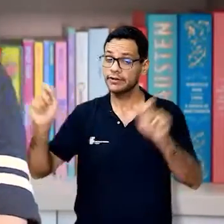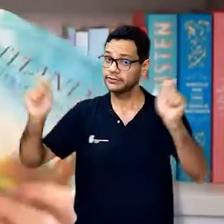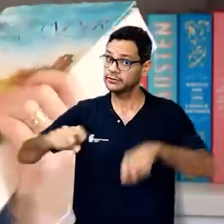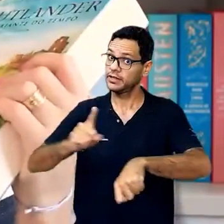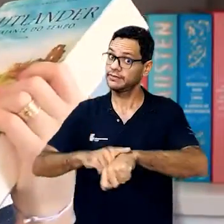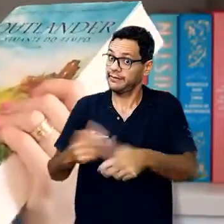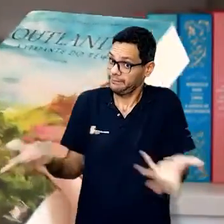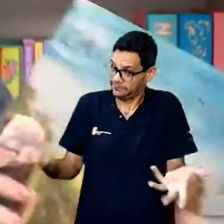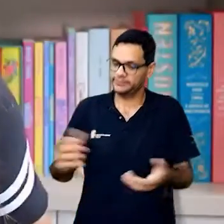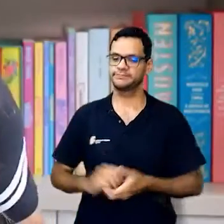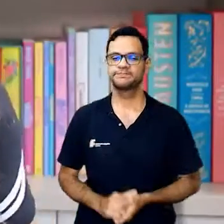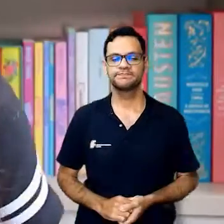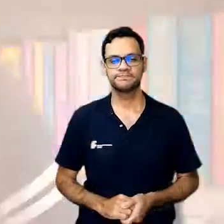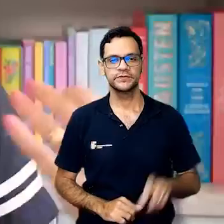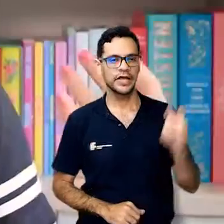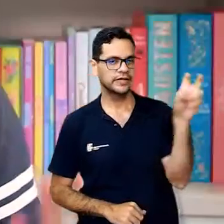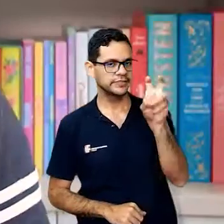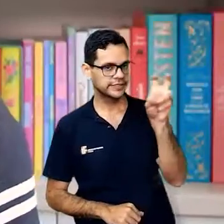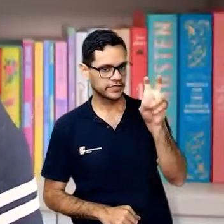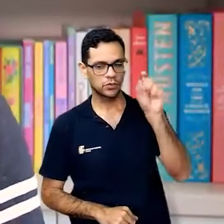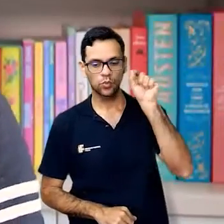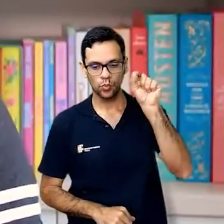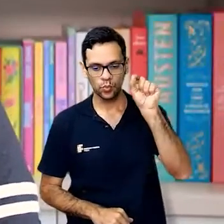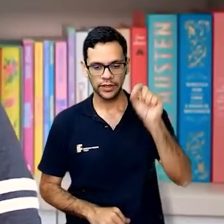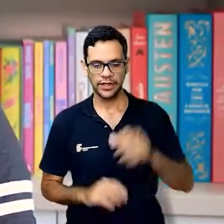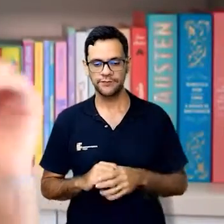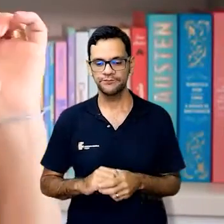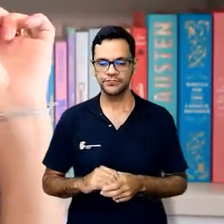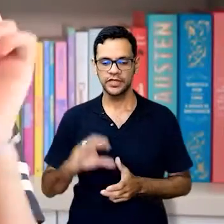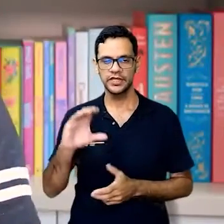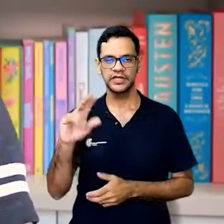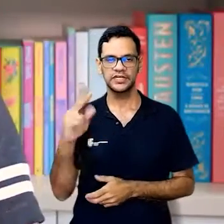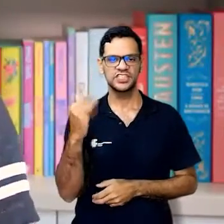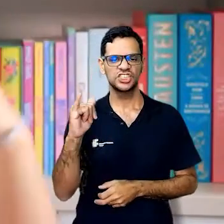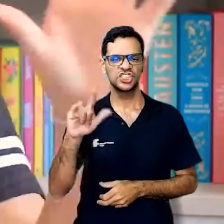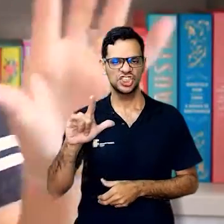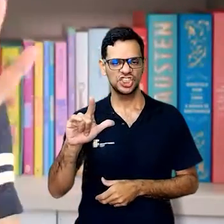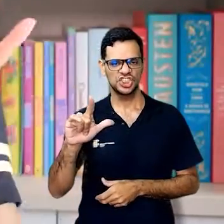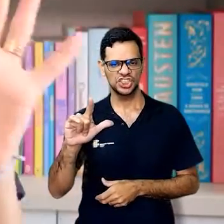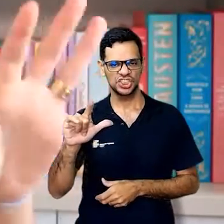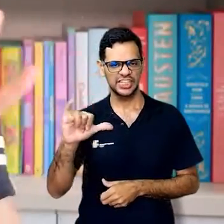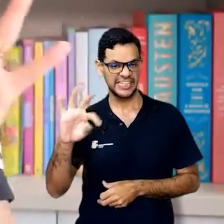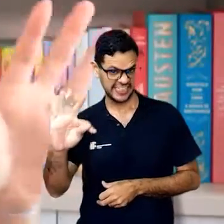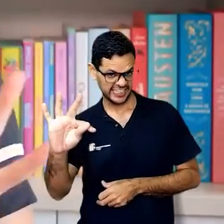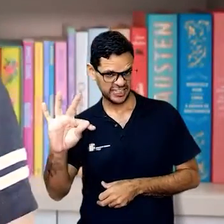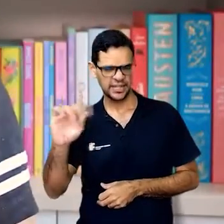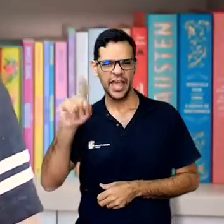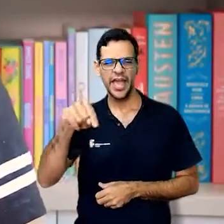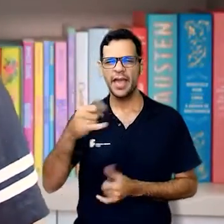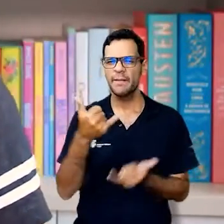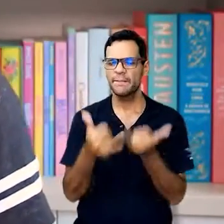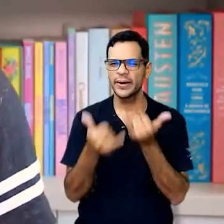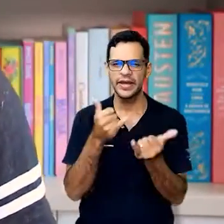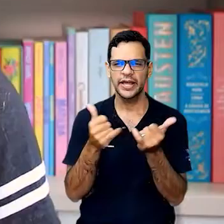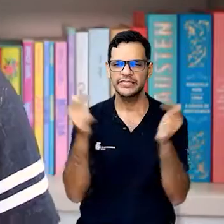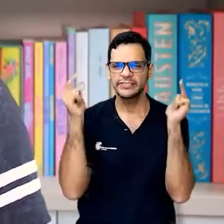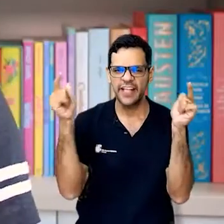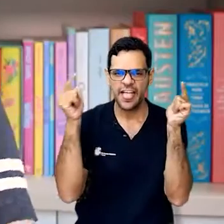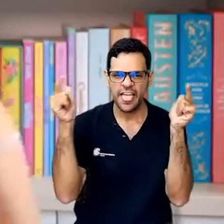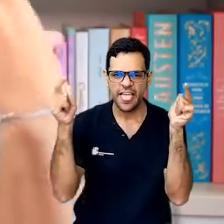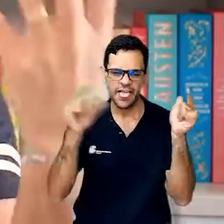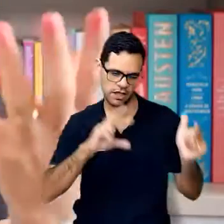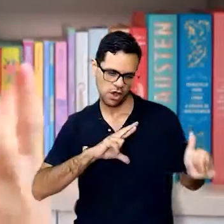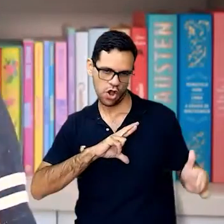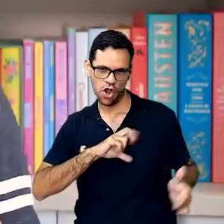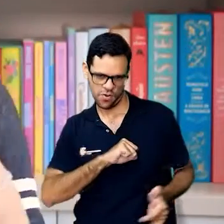ler os outros, mas haja tempo, né, gente? O 5º gênero que eu coloquei nessa lista é chick lit, que é uma espécie de comédia romântica, assim, né,